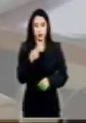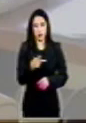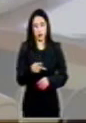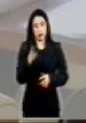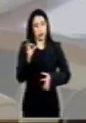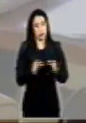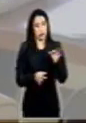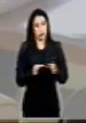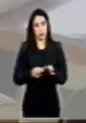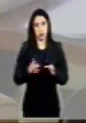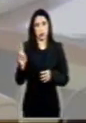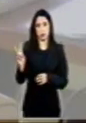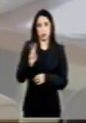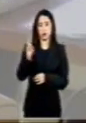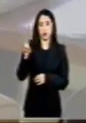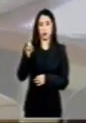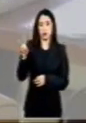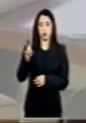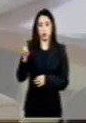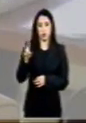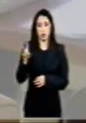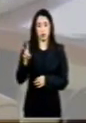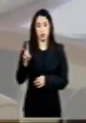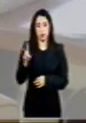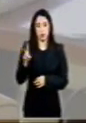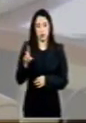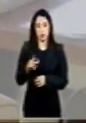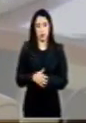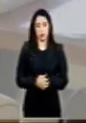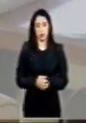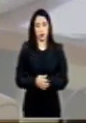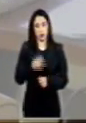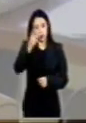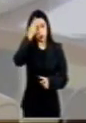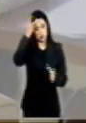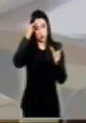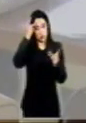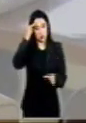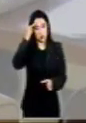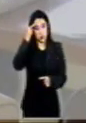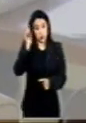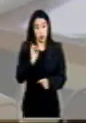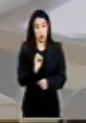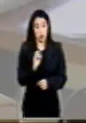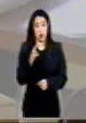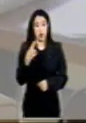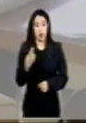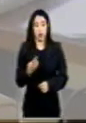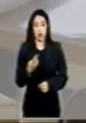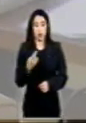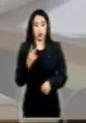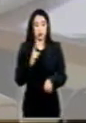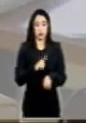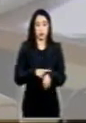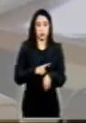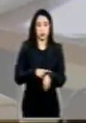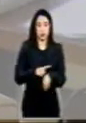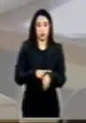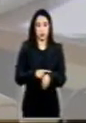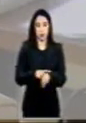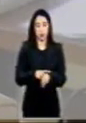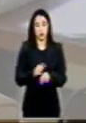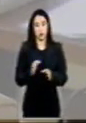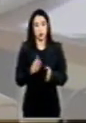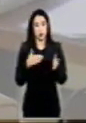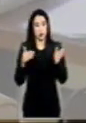acerca do atribuído injusto ou eventual ilicitude nesta dimensão,